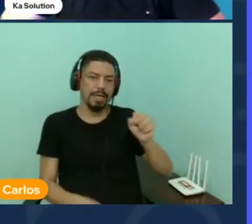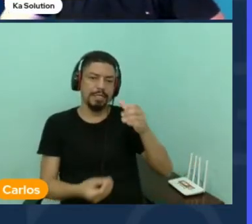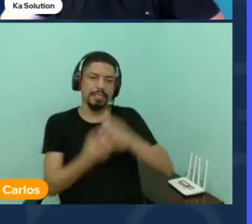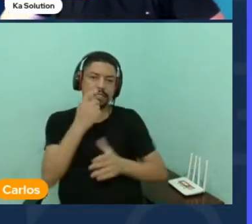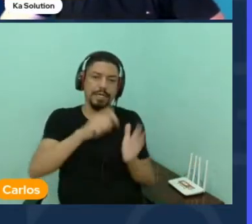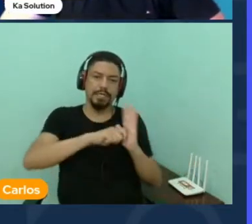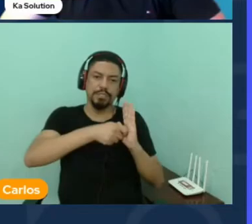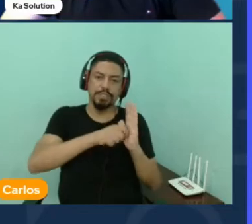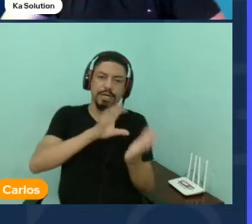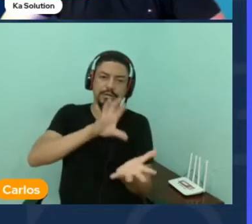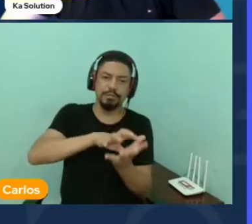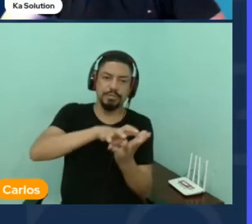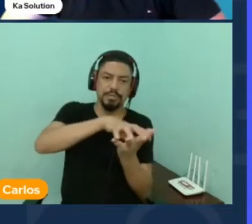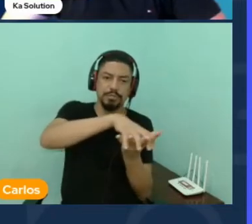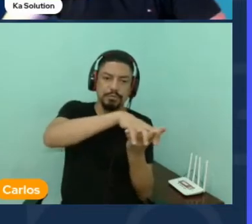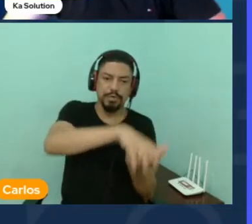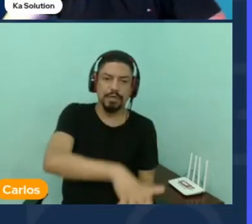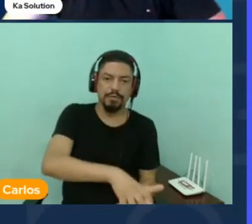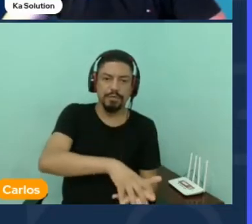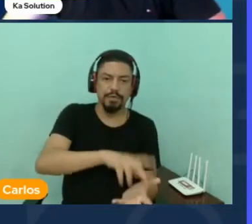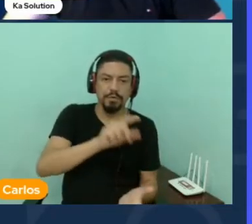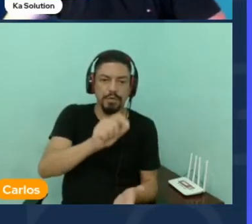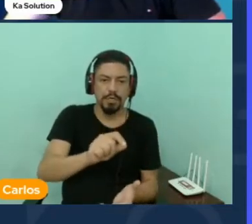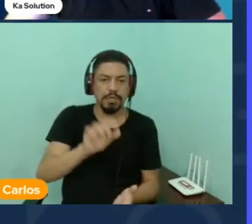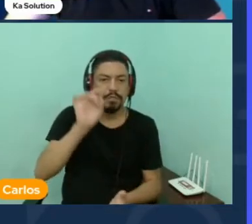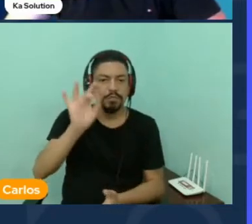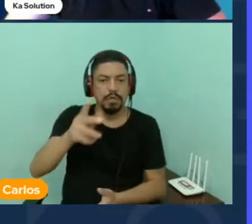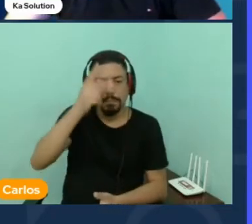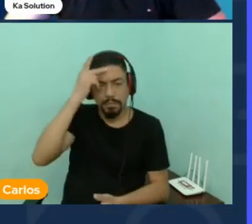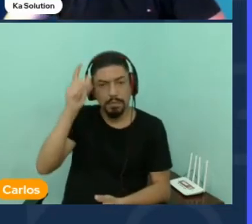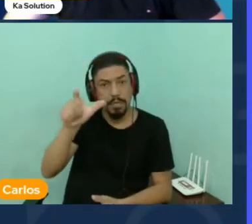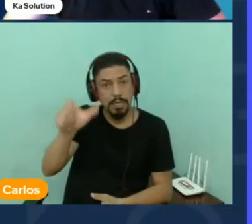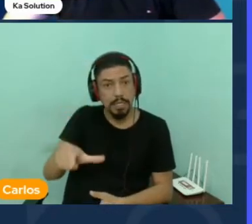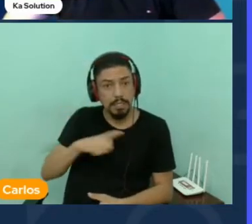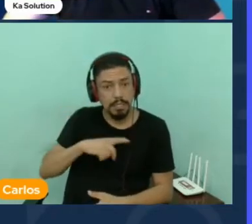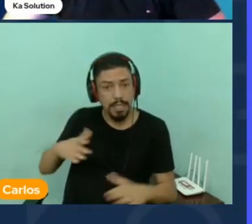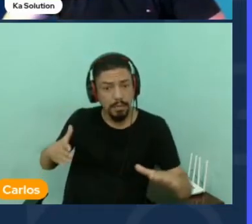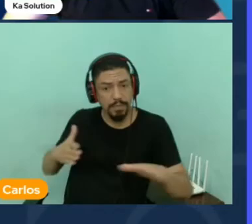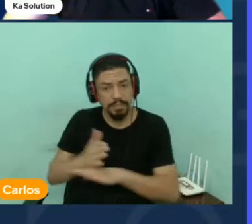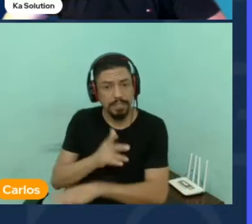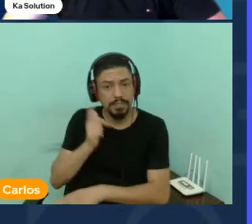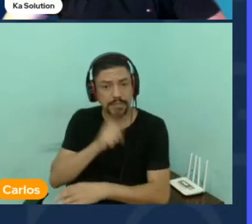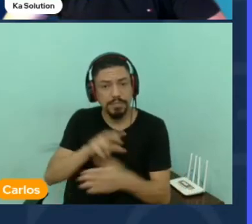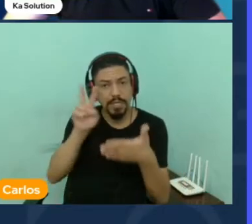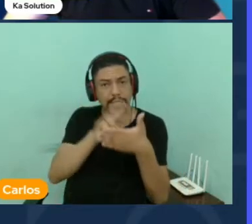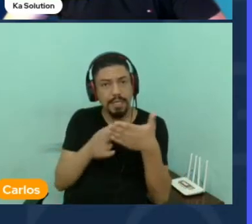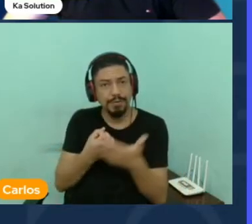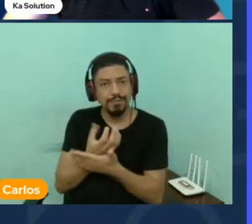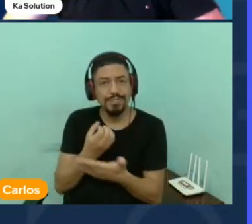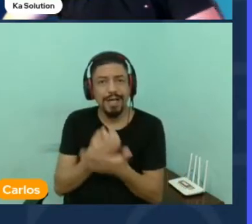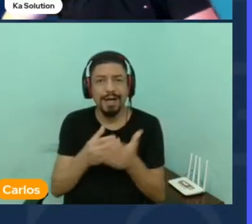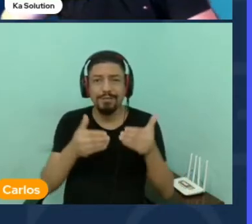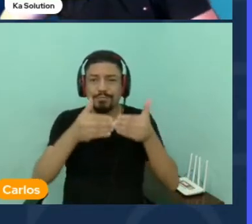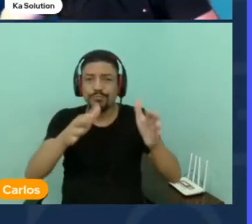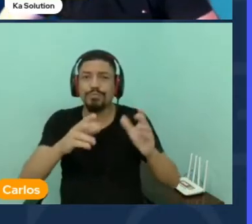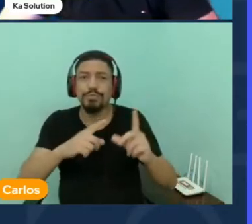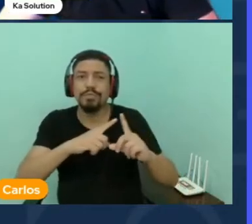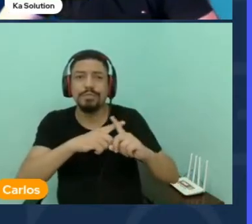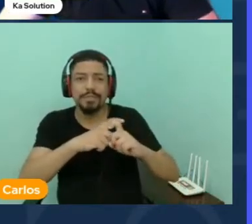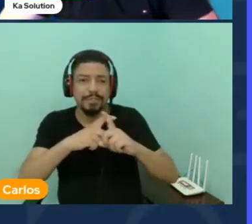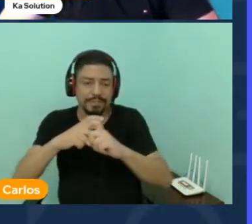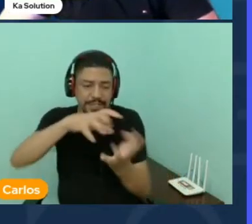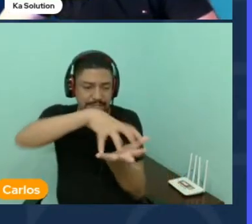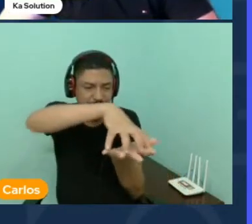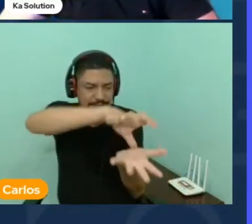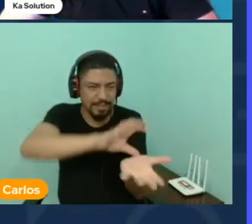chaves de criptografia, onde só quem tem essas chaves podem ler os meus dados, podem acessar os dados ali no meu